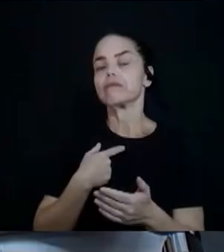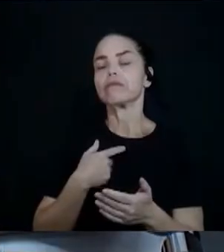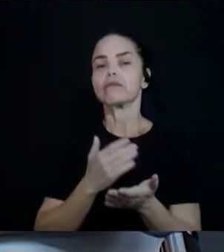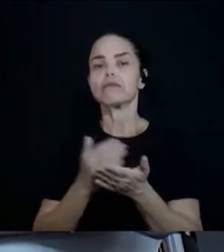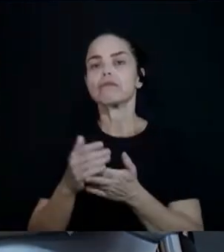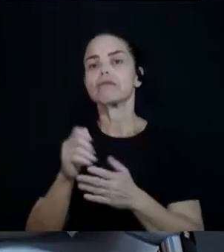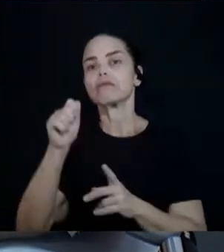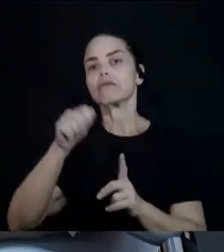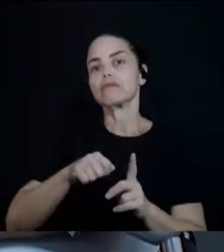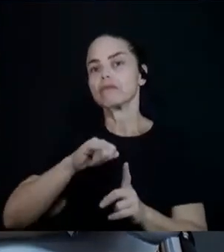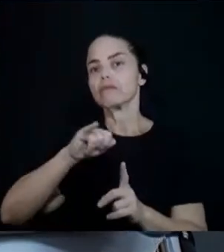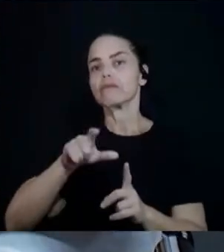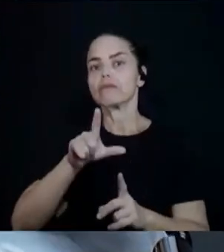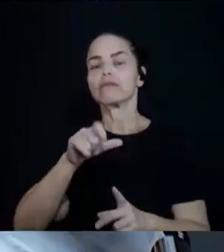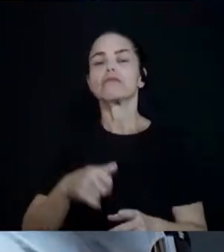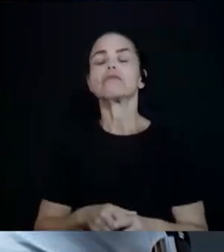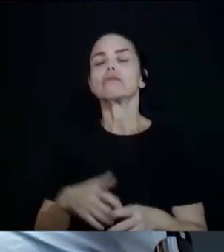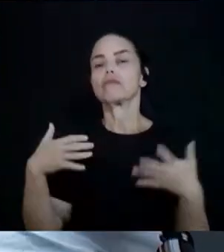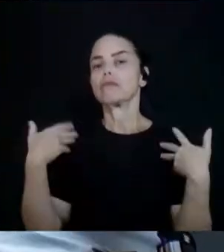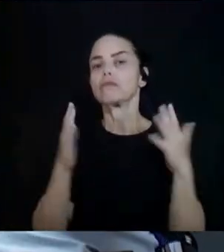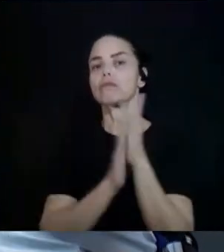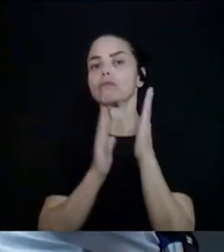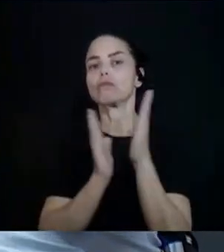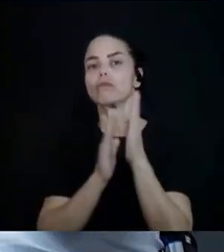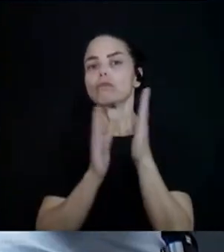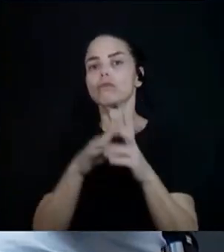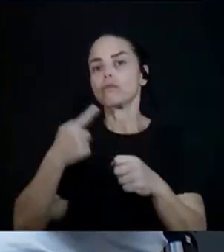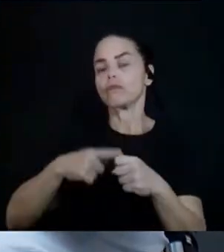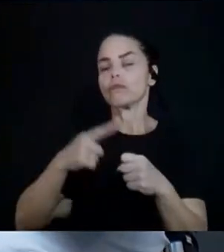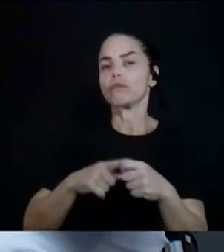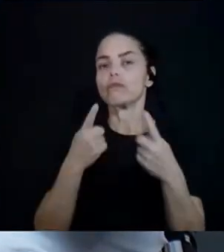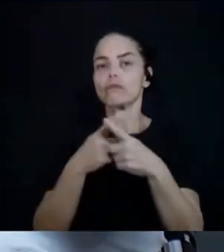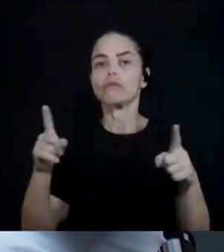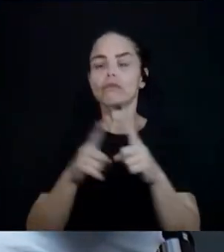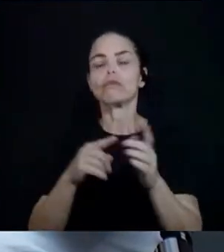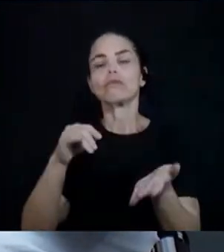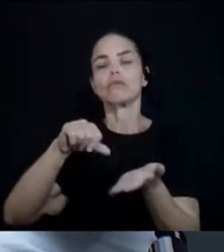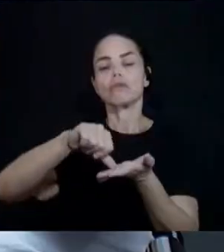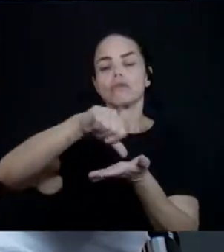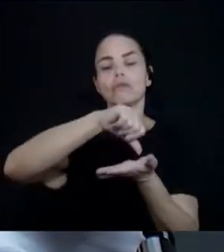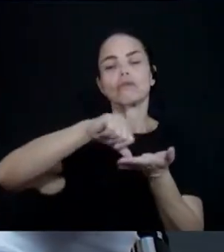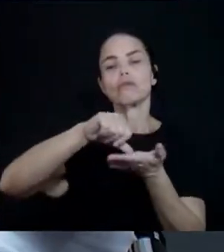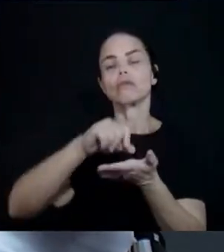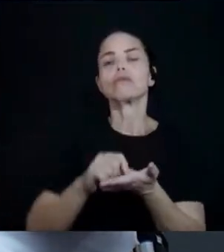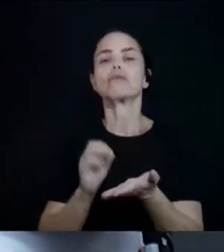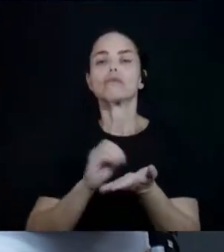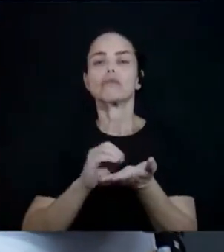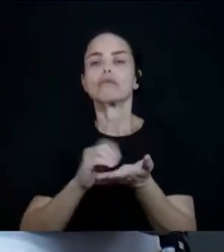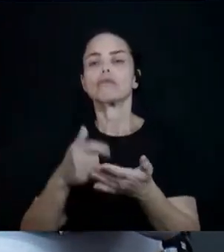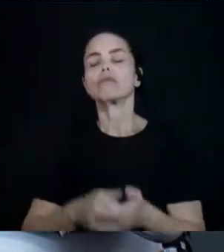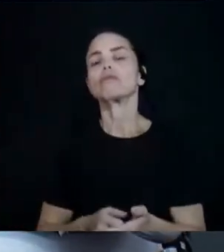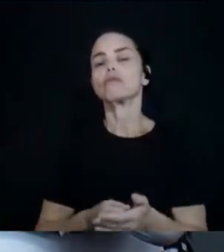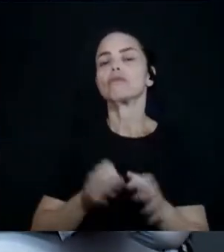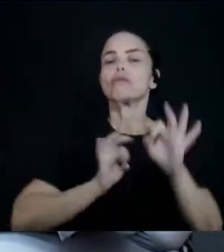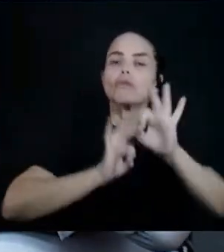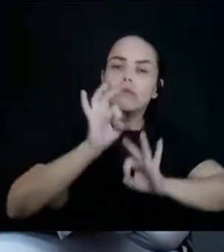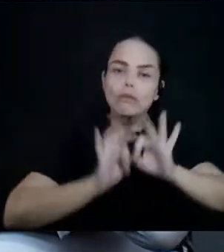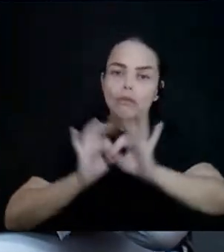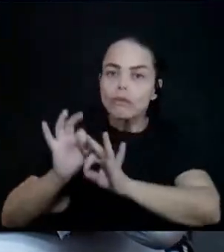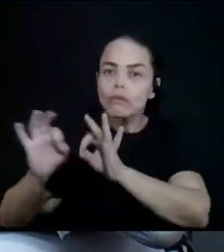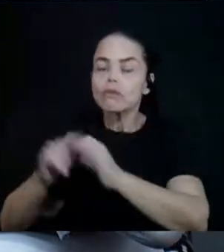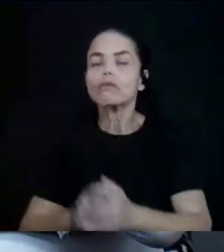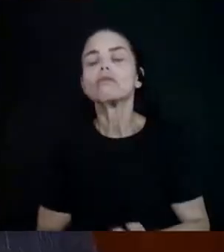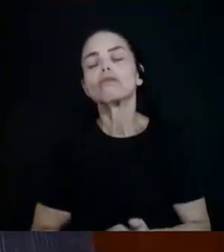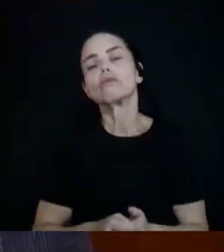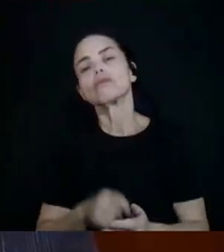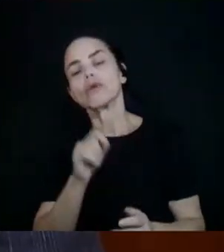da cidade, aqui com a orquestra. E estamos mapeando todas as questões aquelas coisas de planejamento, né? Pontos negativos, ponto